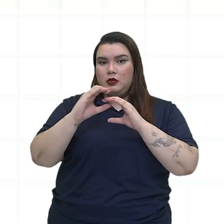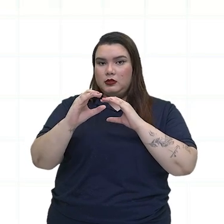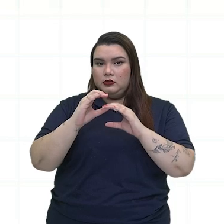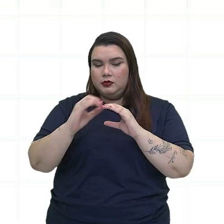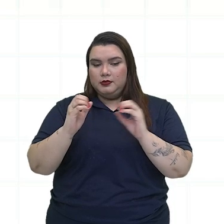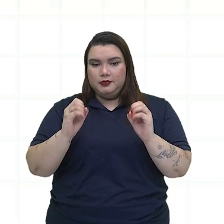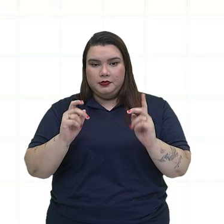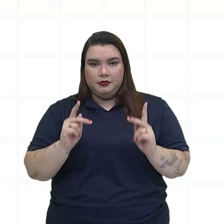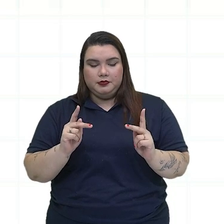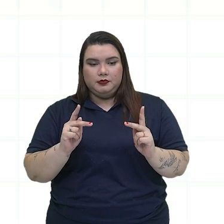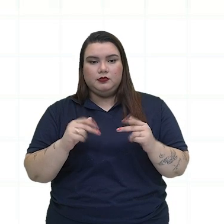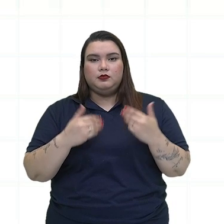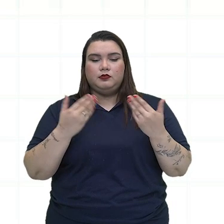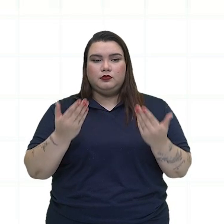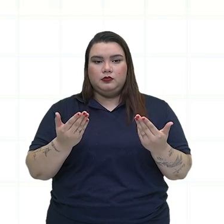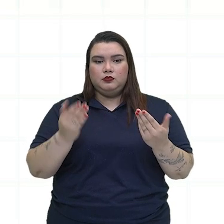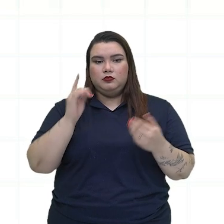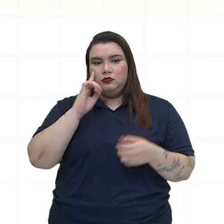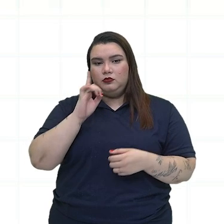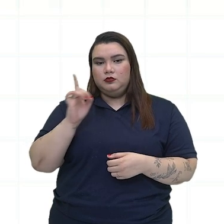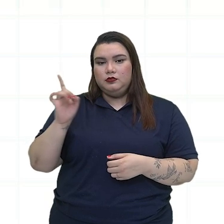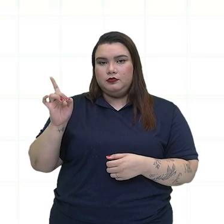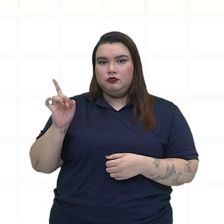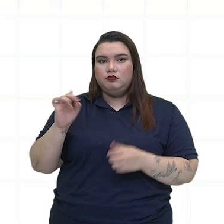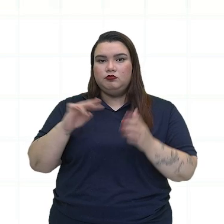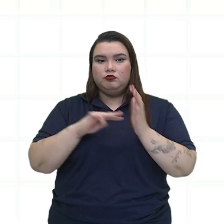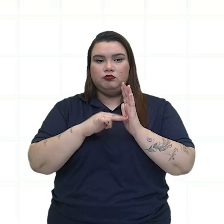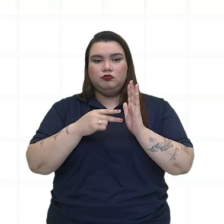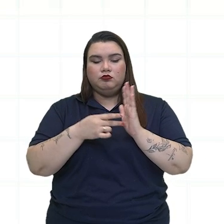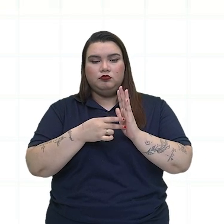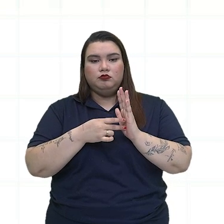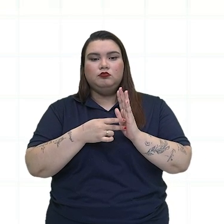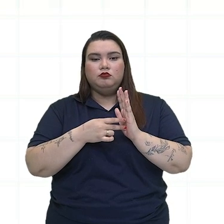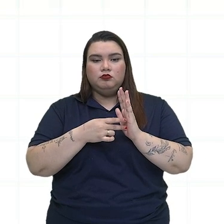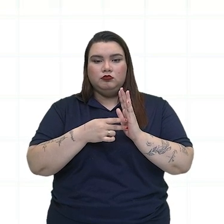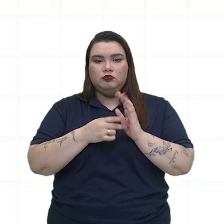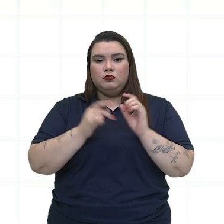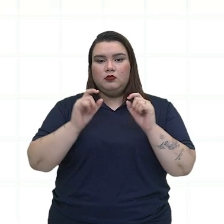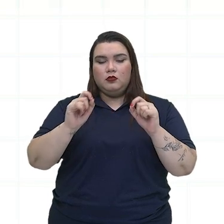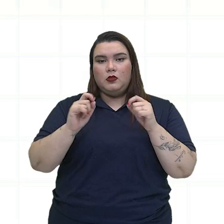com você. Então, contact details, ó, phone